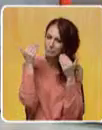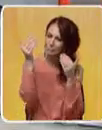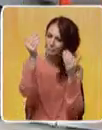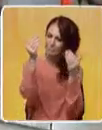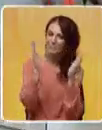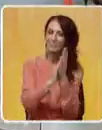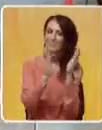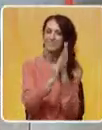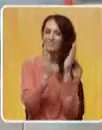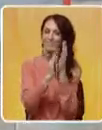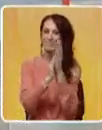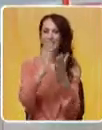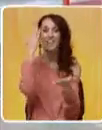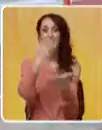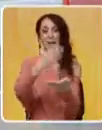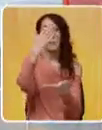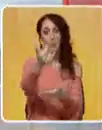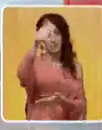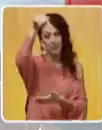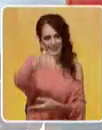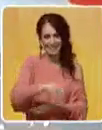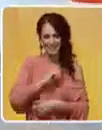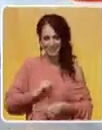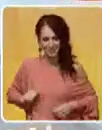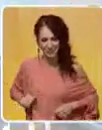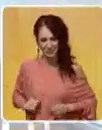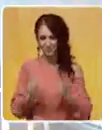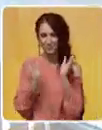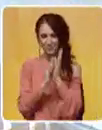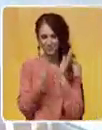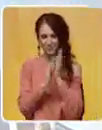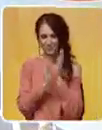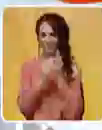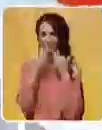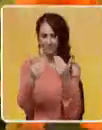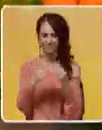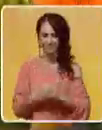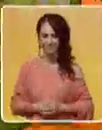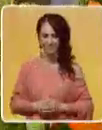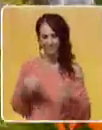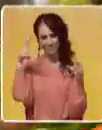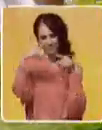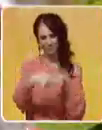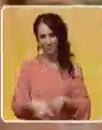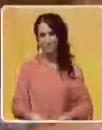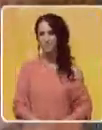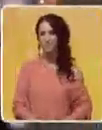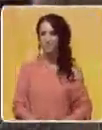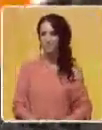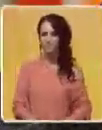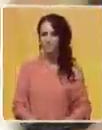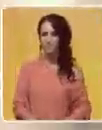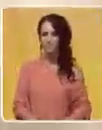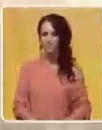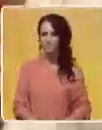Muito obrigado muito obrigado e até à próxima aqui até à próxima aqui ó Muito obrigado muito obrigado até já até já muito obrigado eu